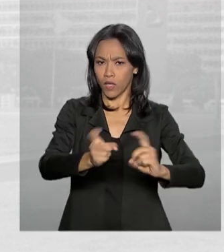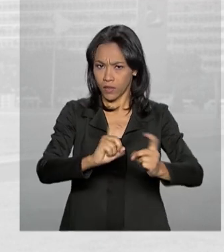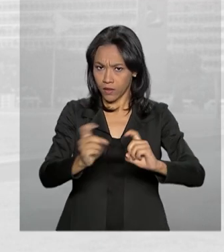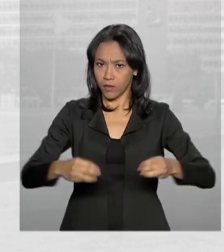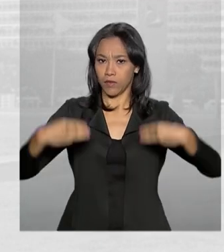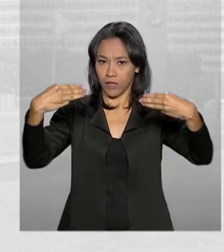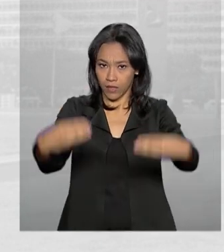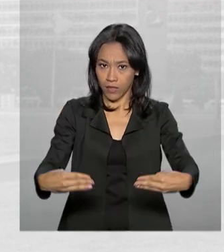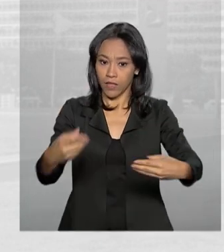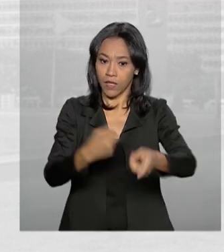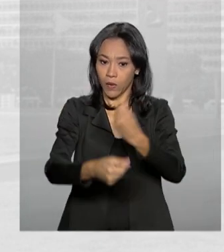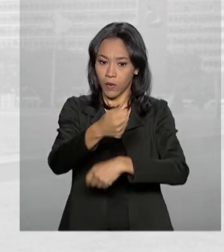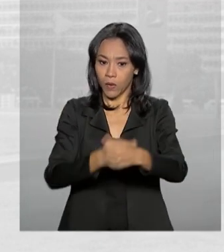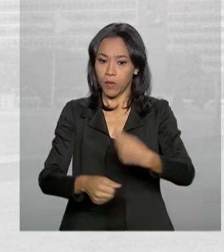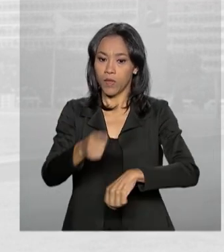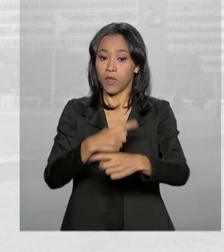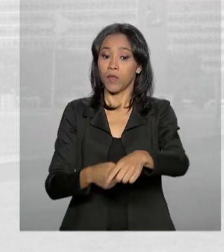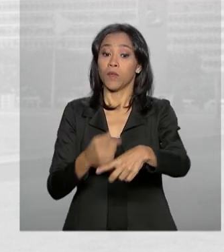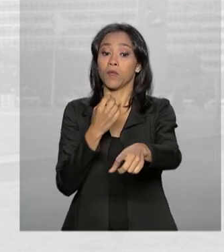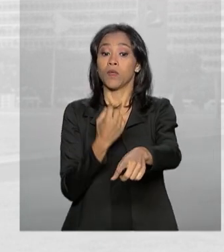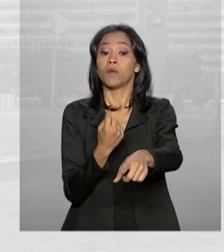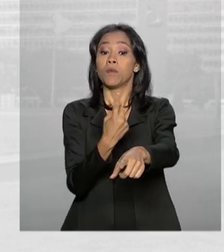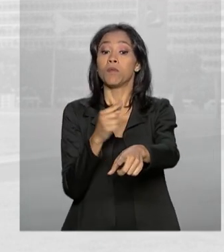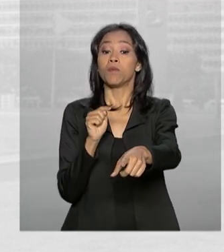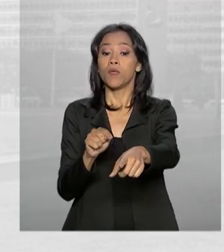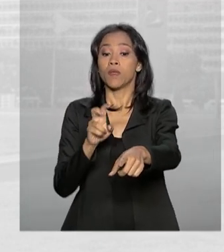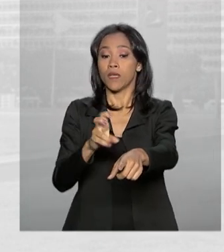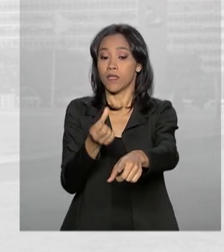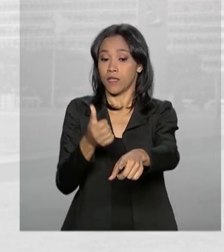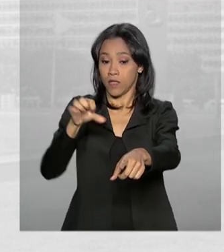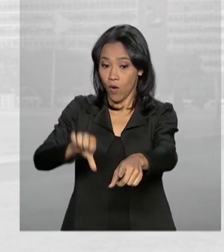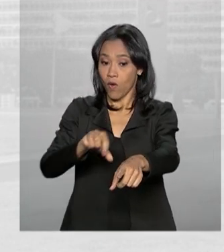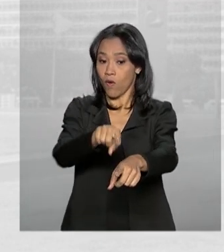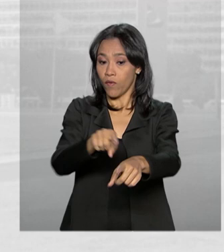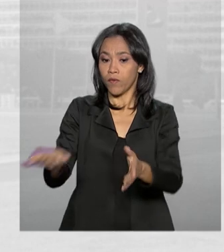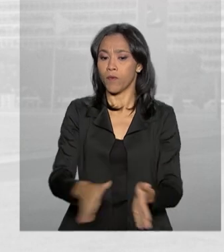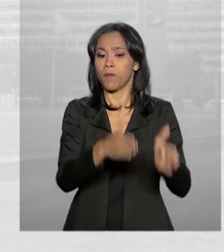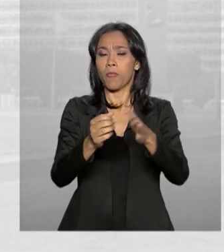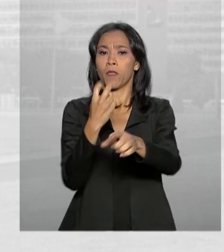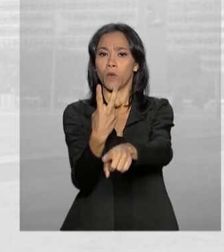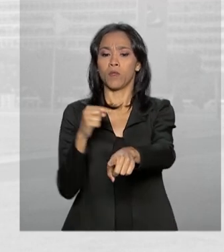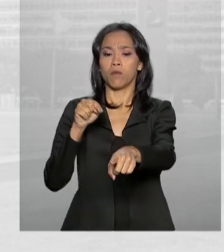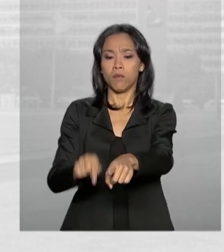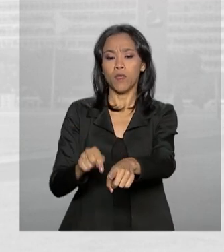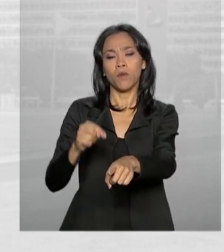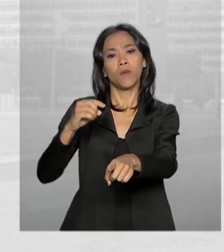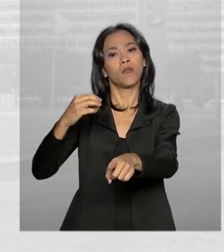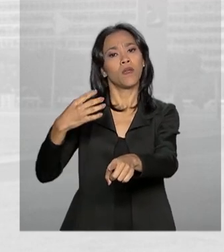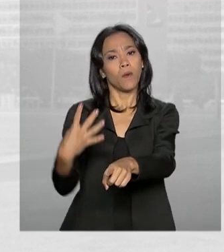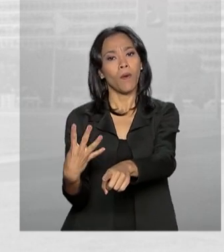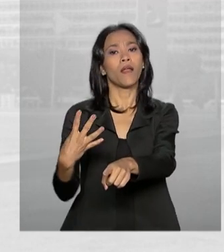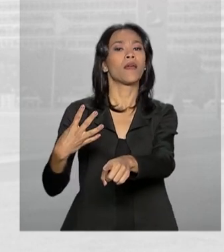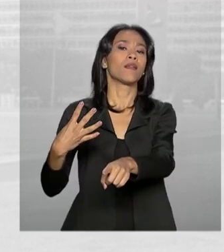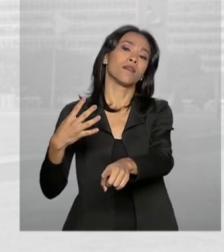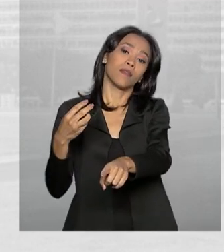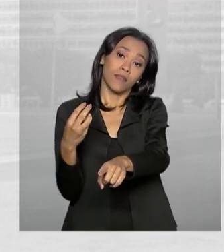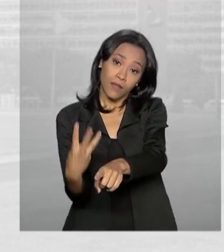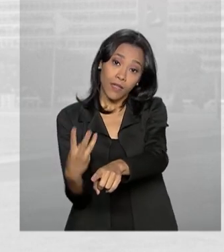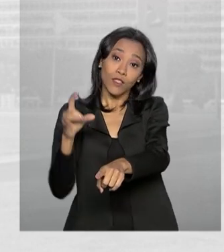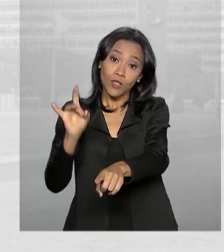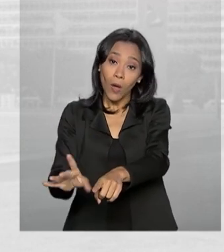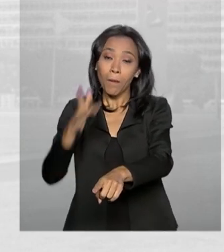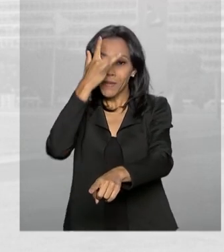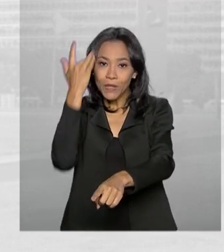.612 cargos comissionados, sendo que 2.043 só podem ser ocupados por